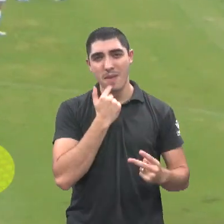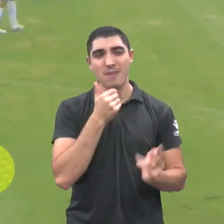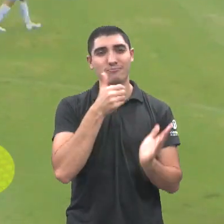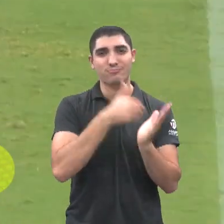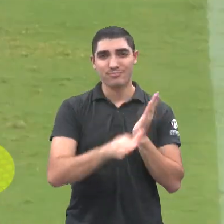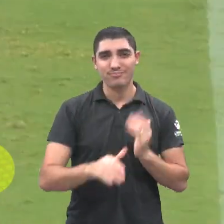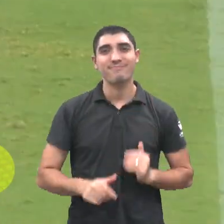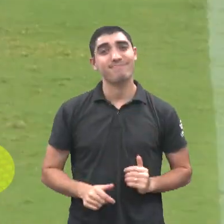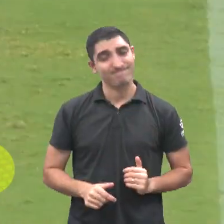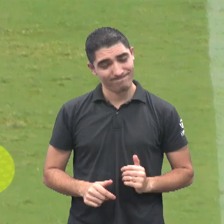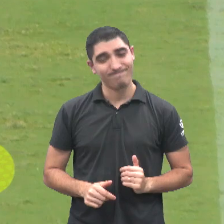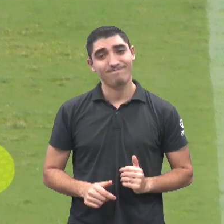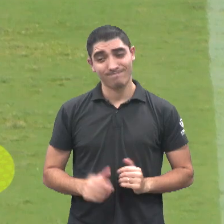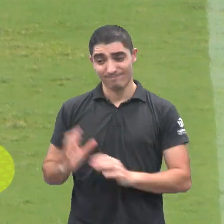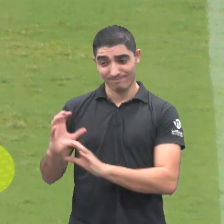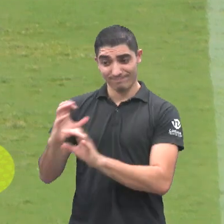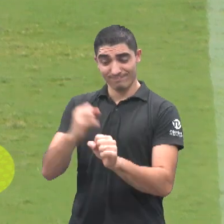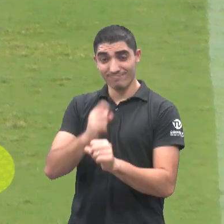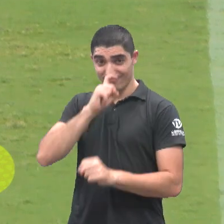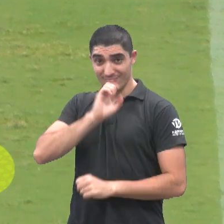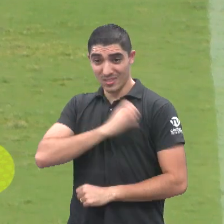campo.